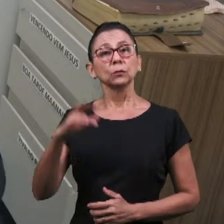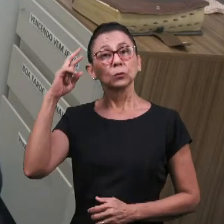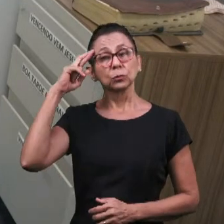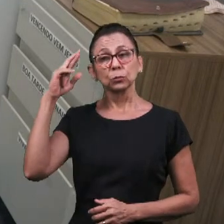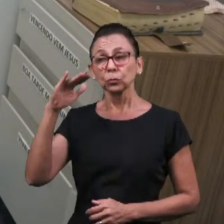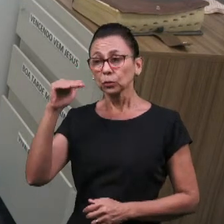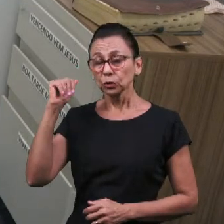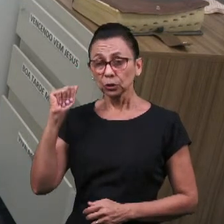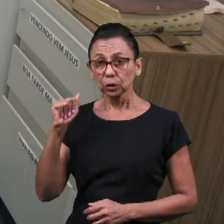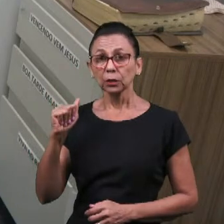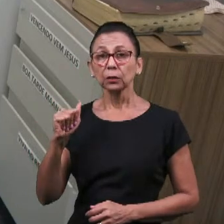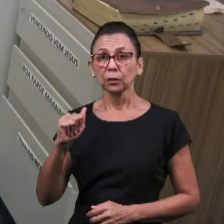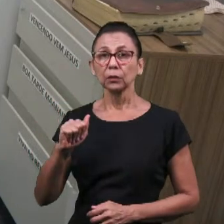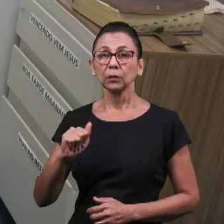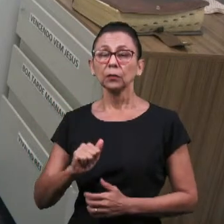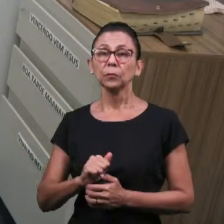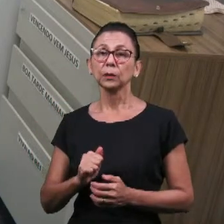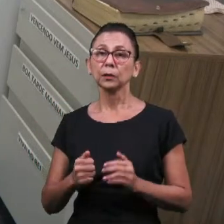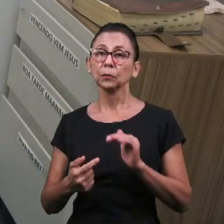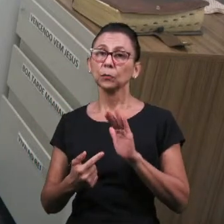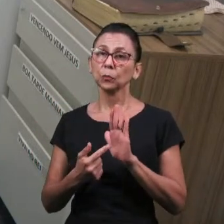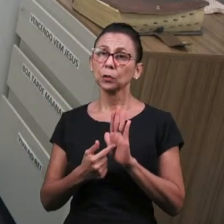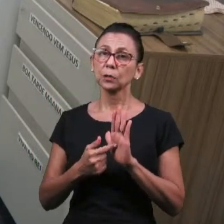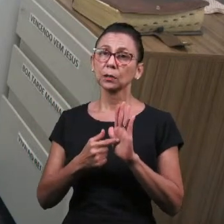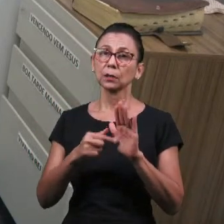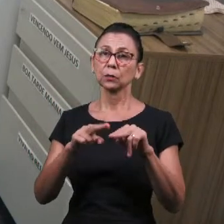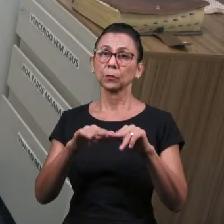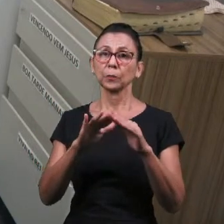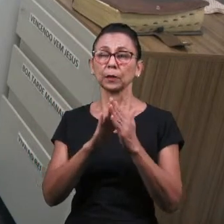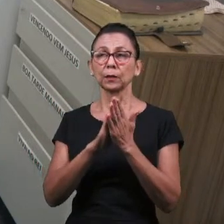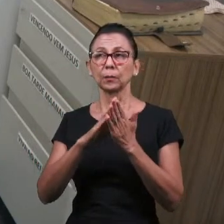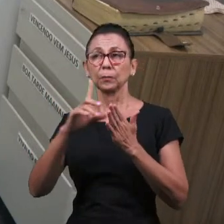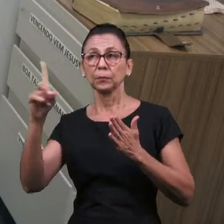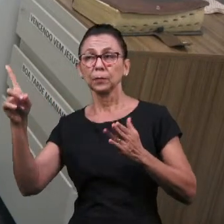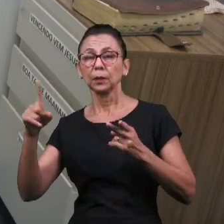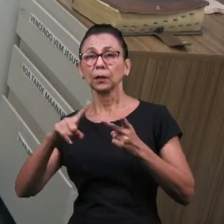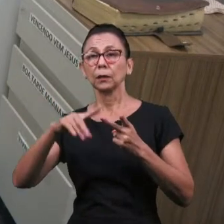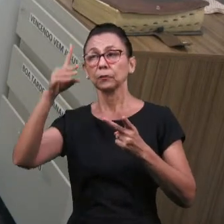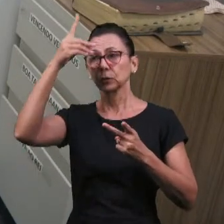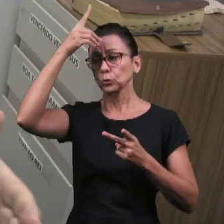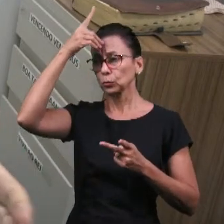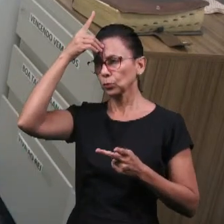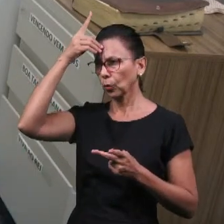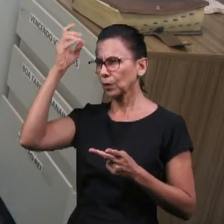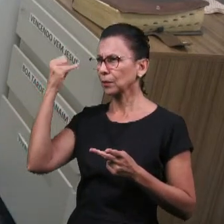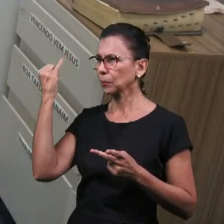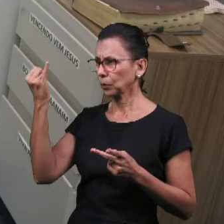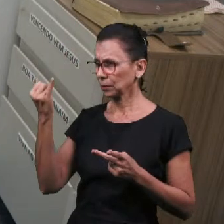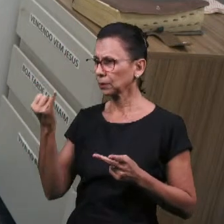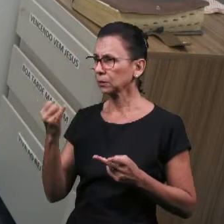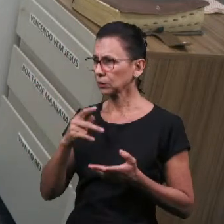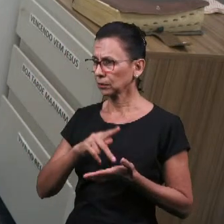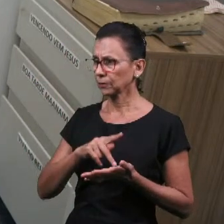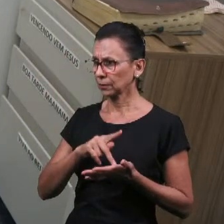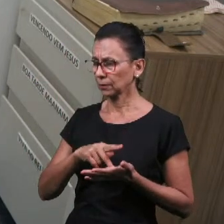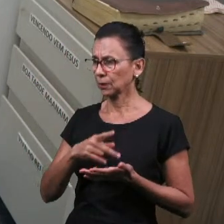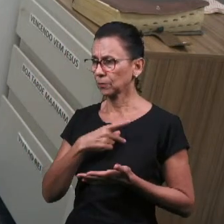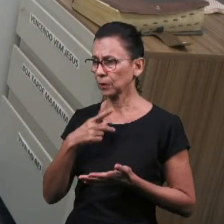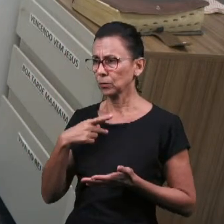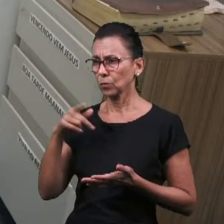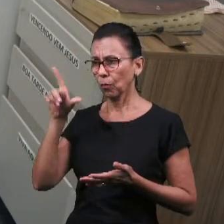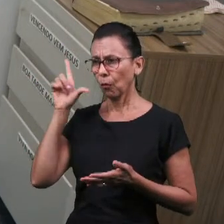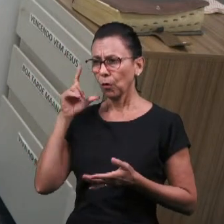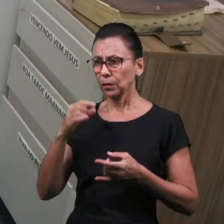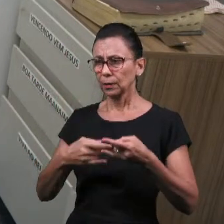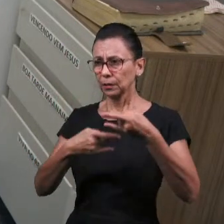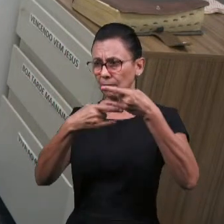da palavra, dos dons espirituais. Como é importante, né, pastor? Os dons espirituais. Ontem mesmo a irmã na live que estava assistindo ali contou que